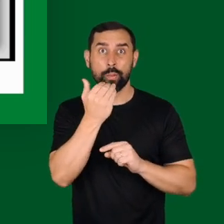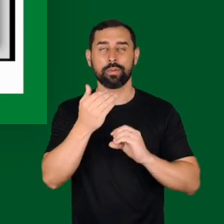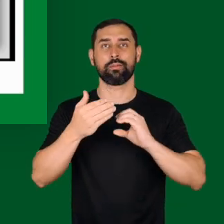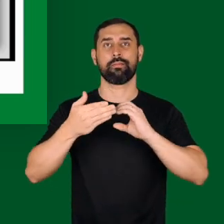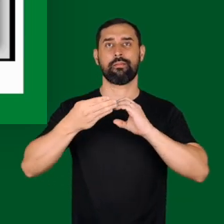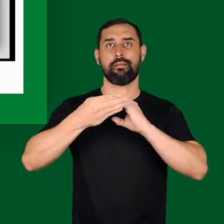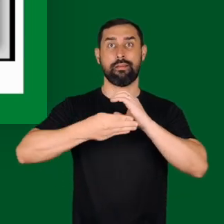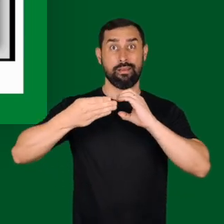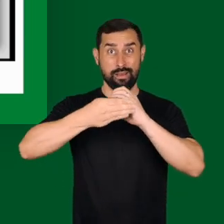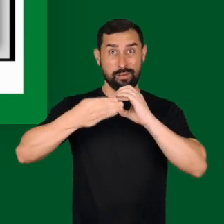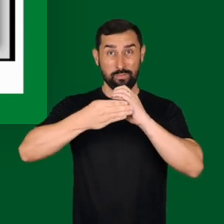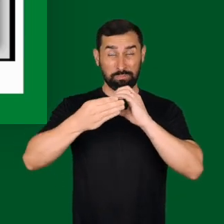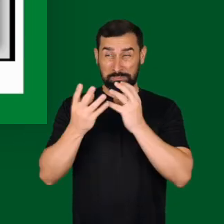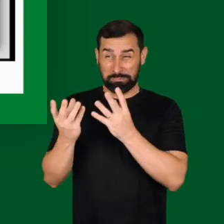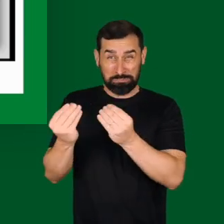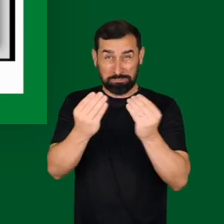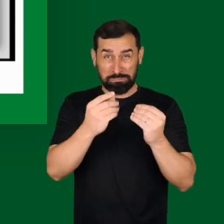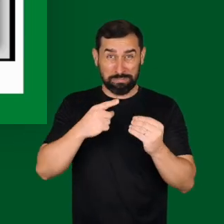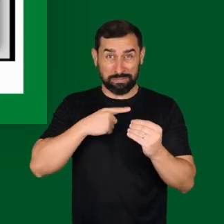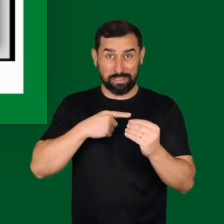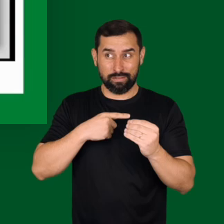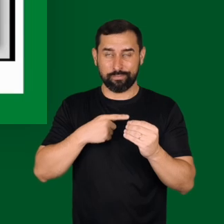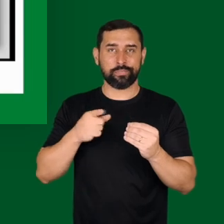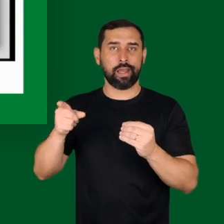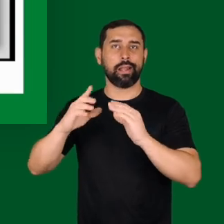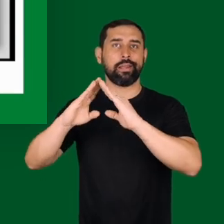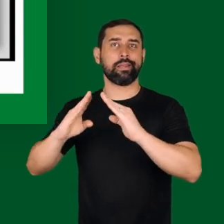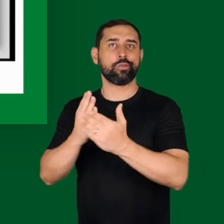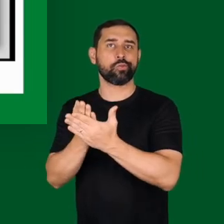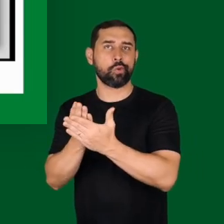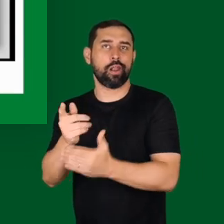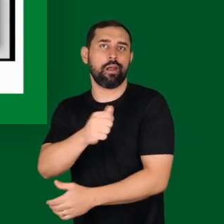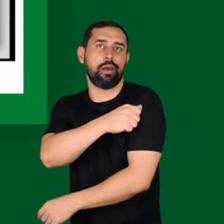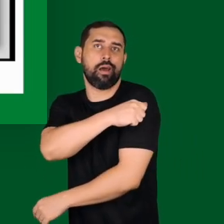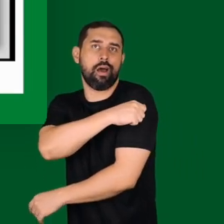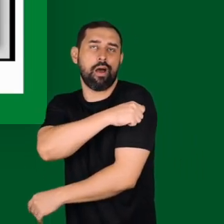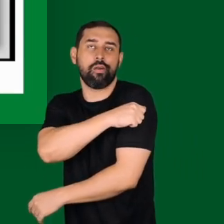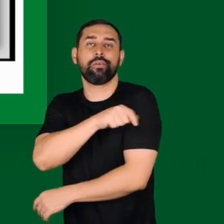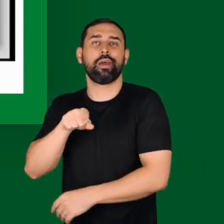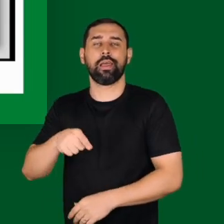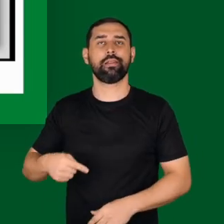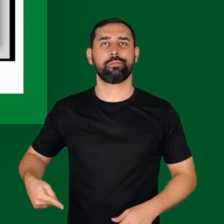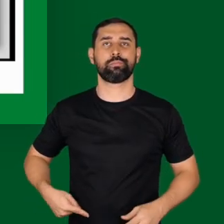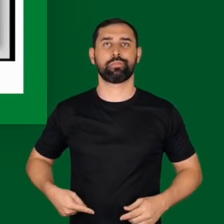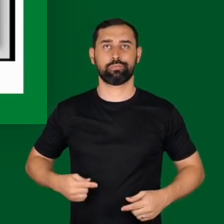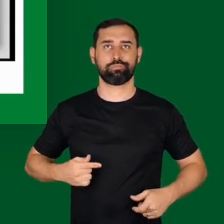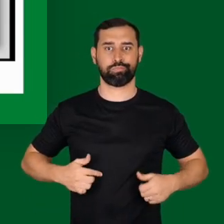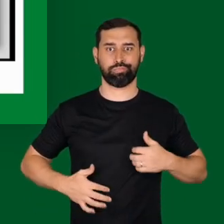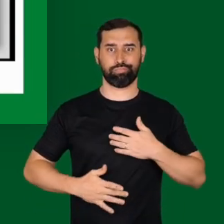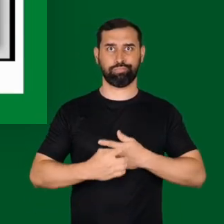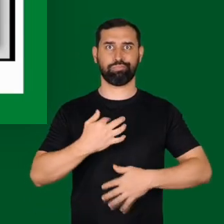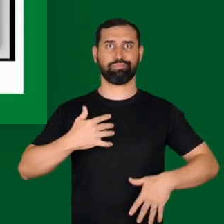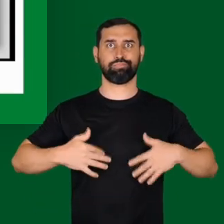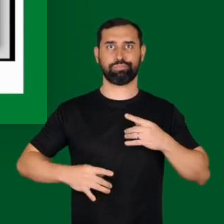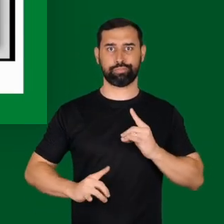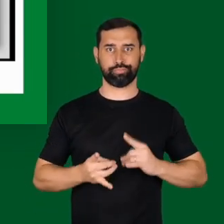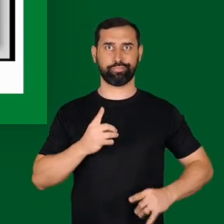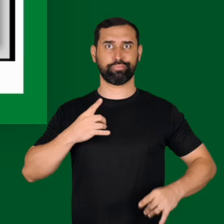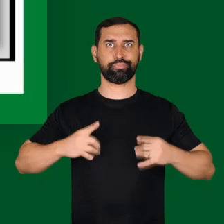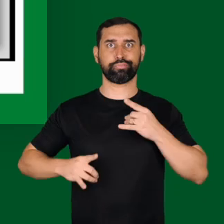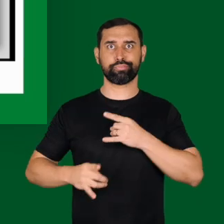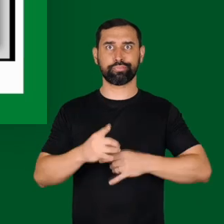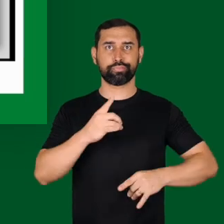rica em carboidratos, por esse aluno não ter a produção, né, da insulina, ele